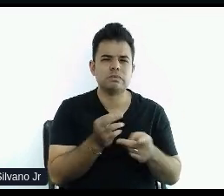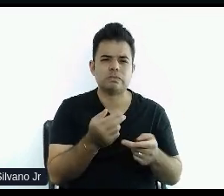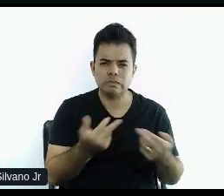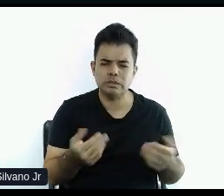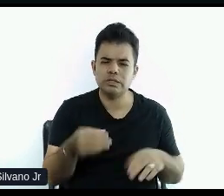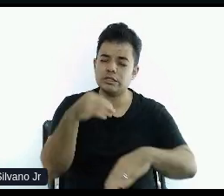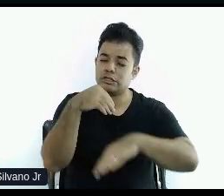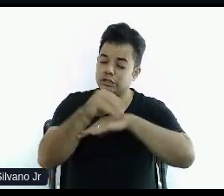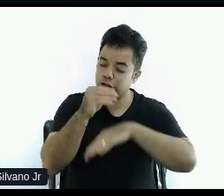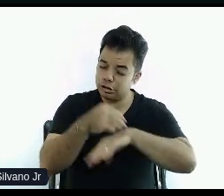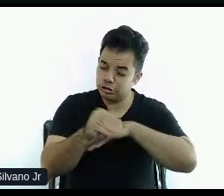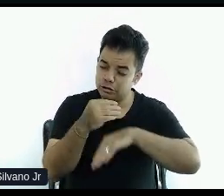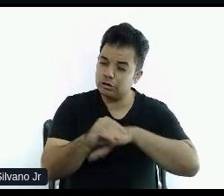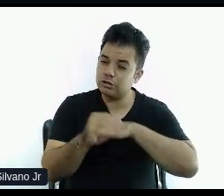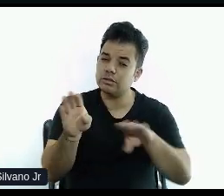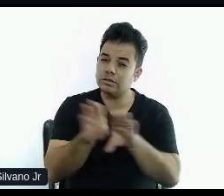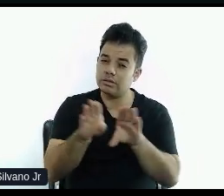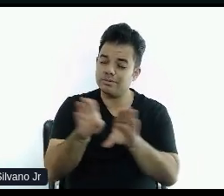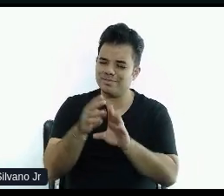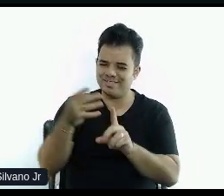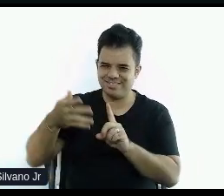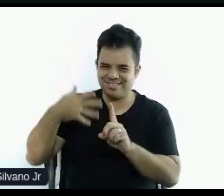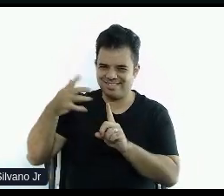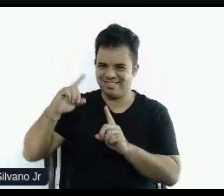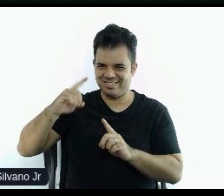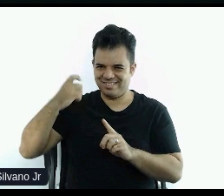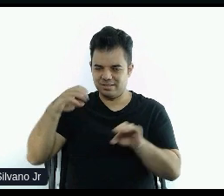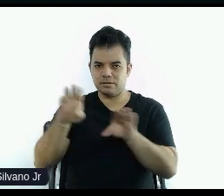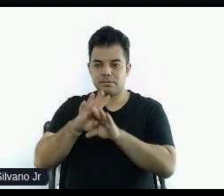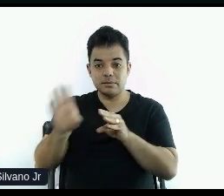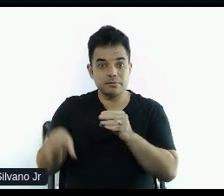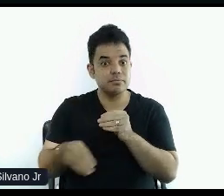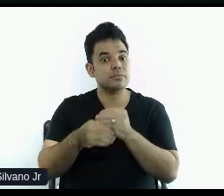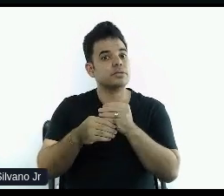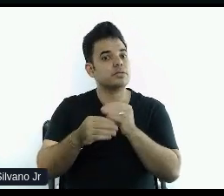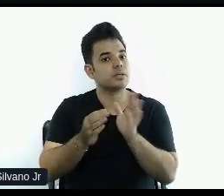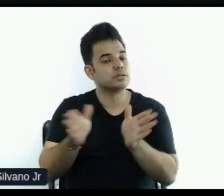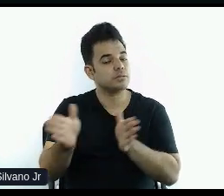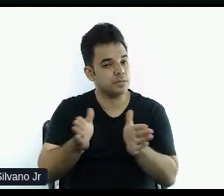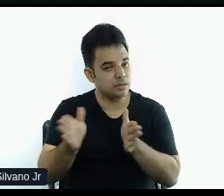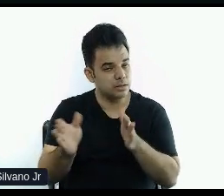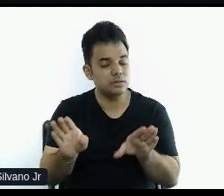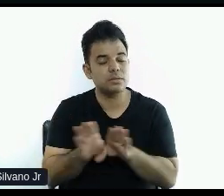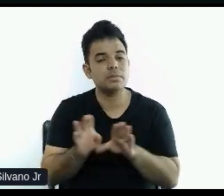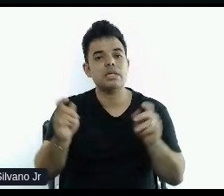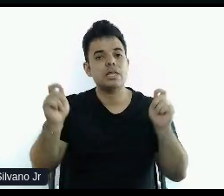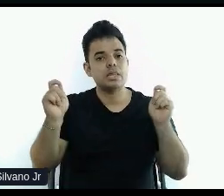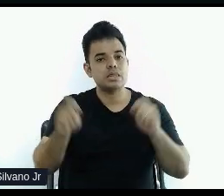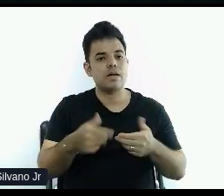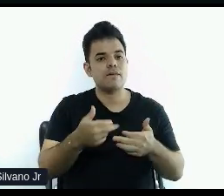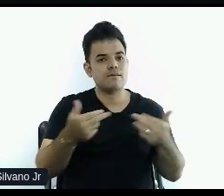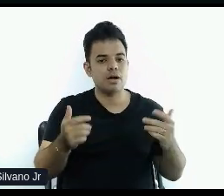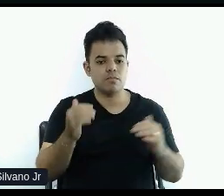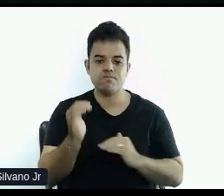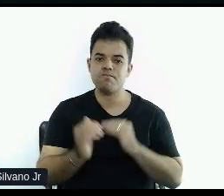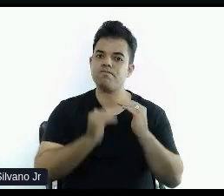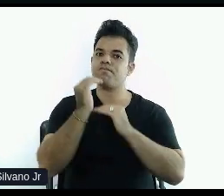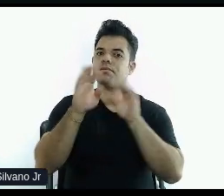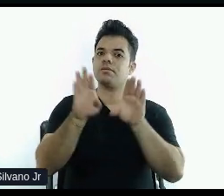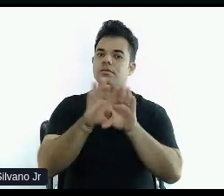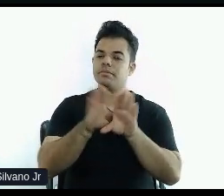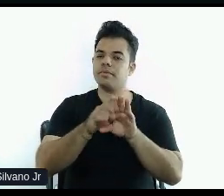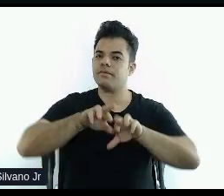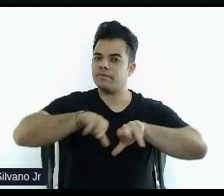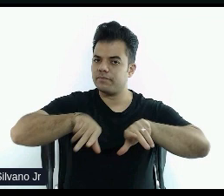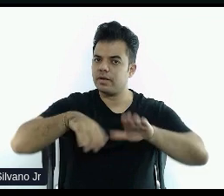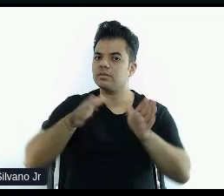dicas de como a gente consegue fazer essa implementação de acessibilidade, como a gente consegue desenvolver e evoluir a